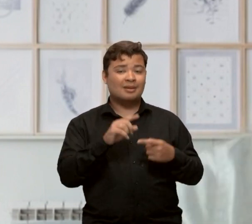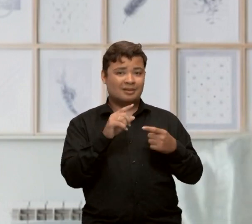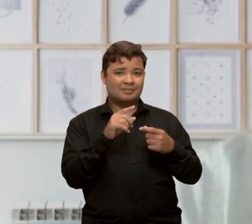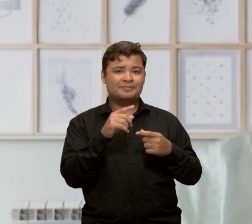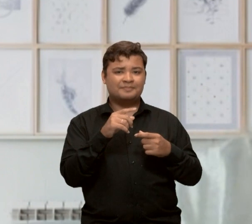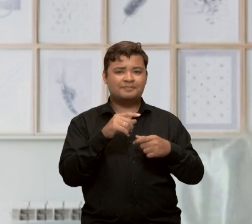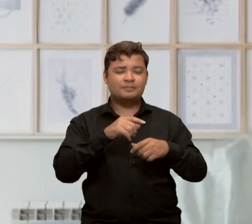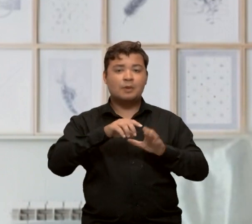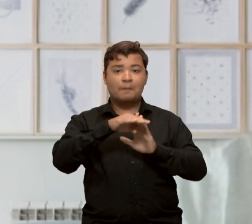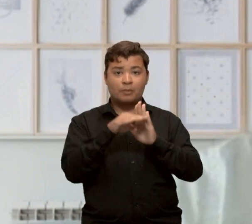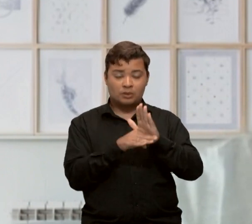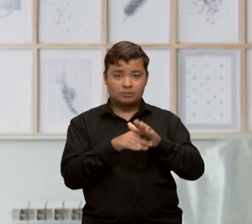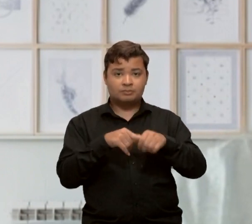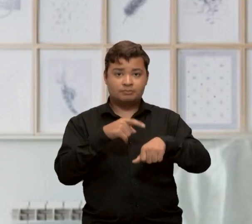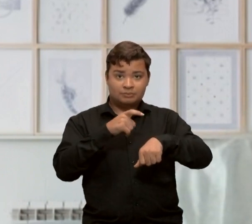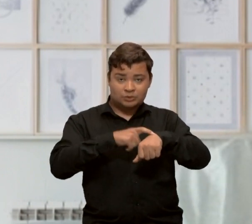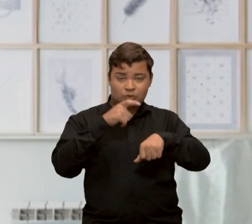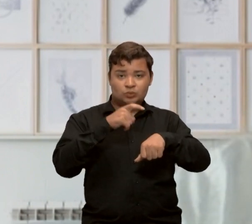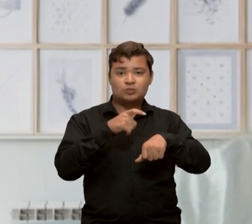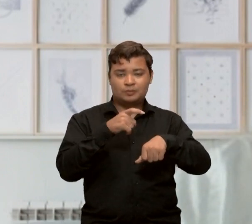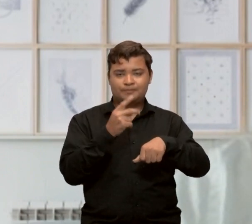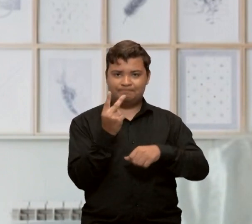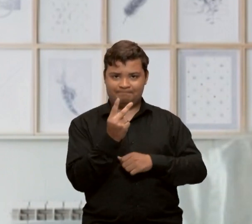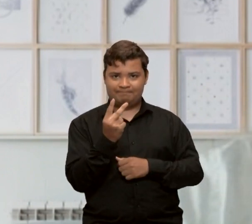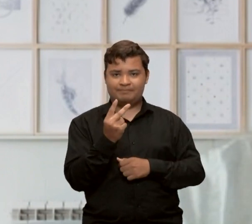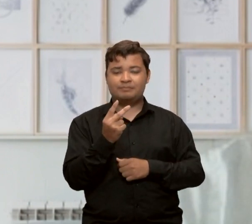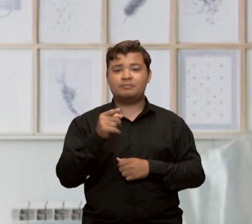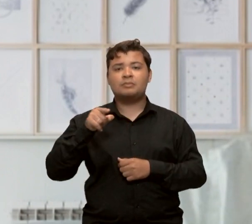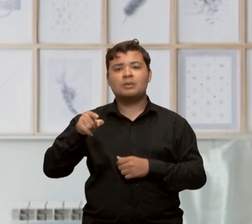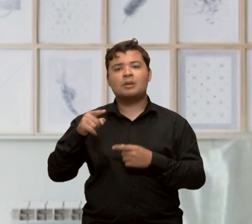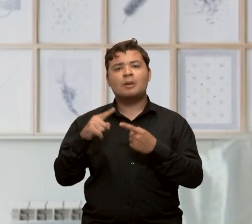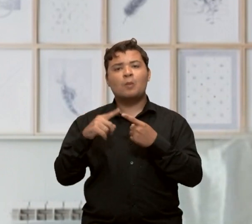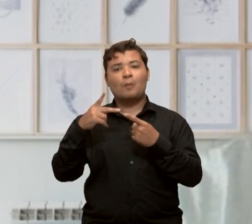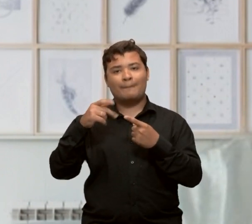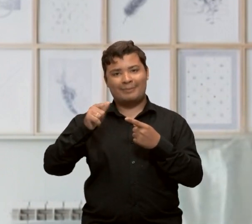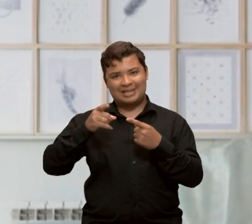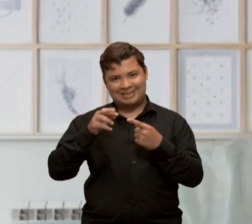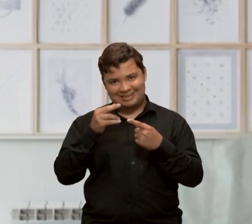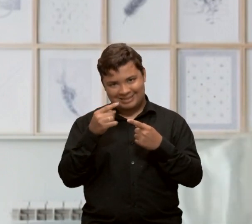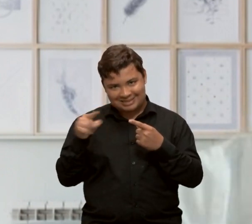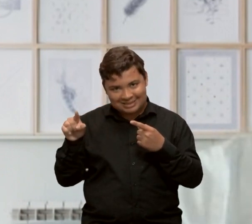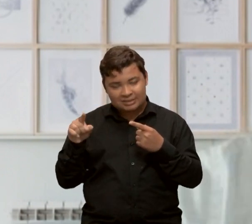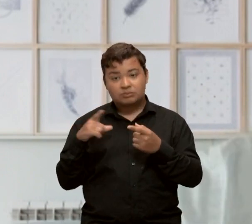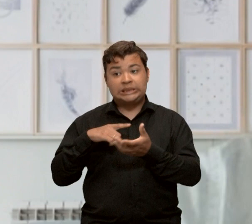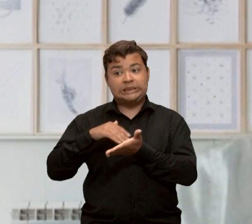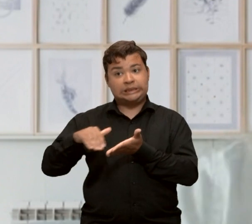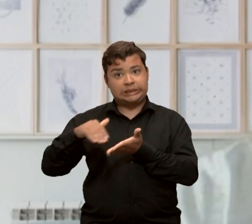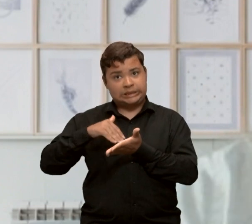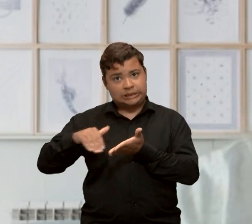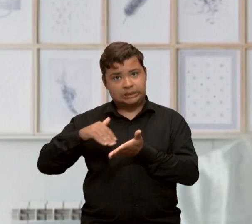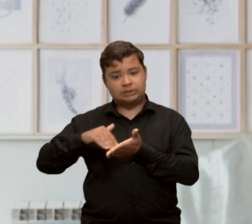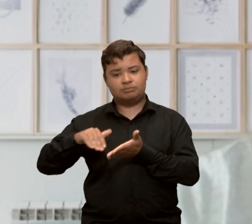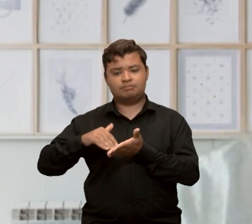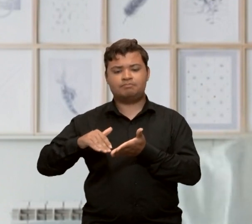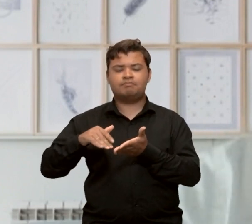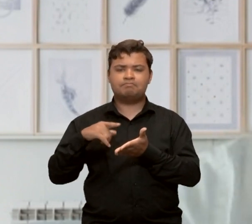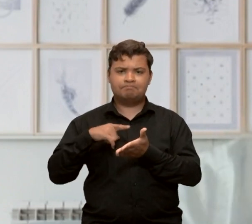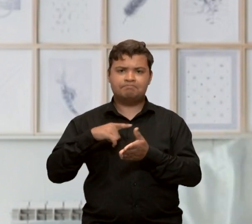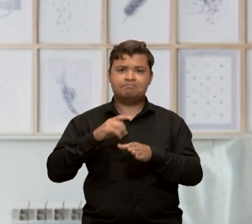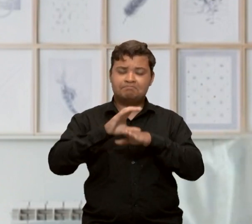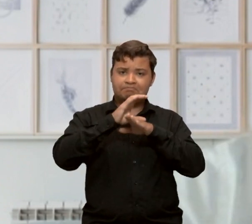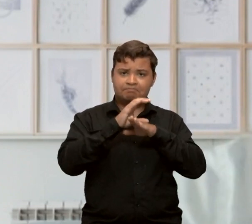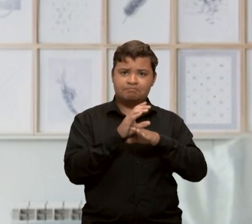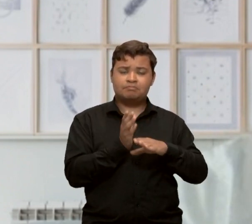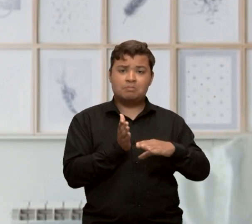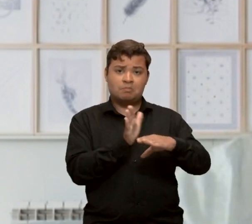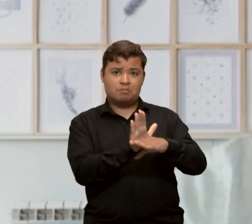financiado pela Secretaria Nacional de Educação, Esporte, Lazer e Inclusão Social, da Secretaria Especial